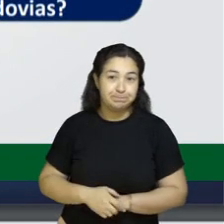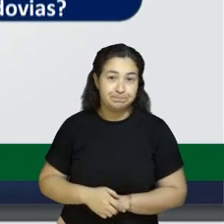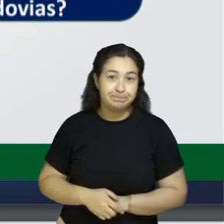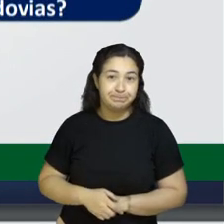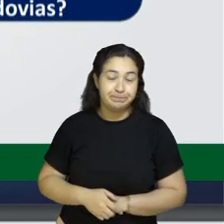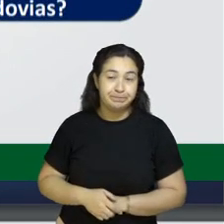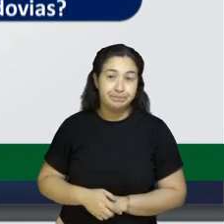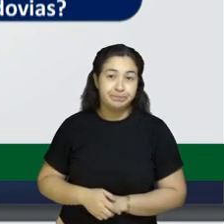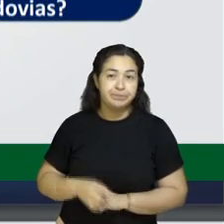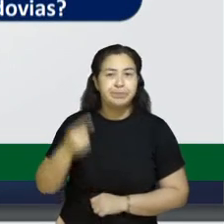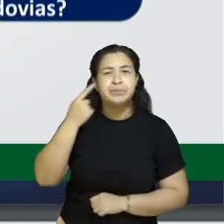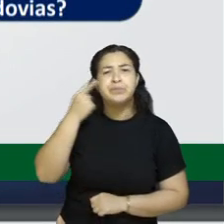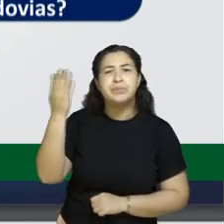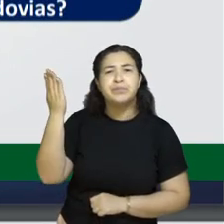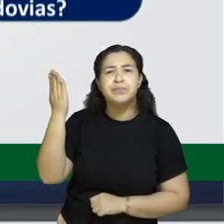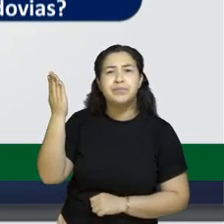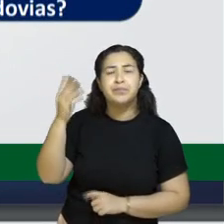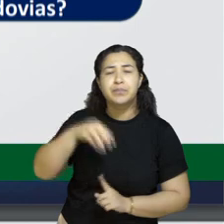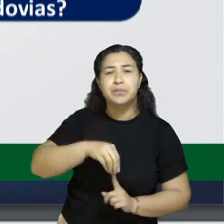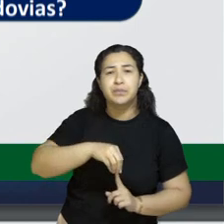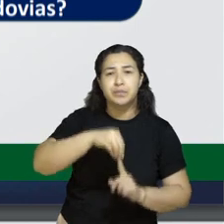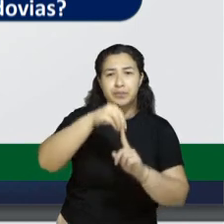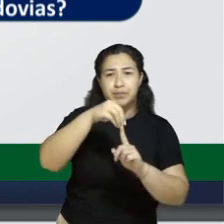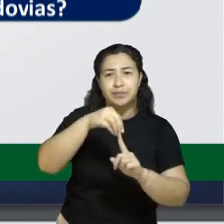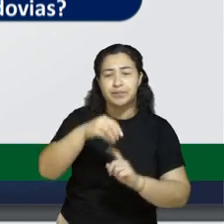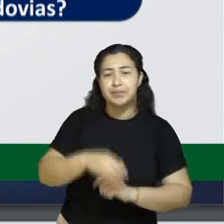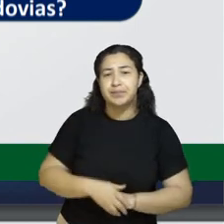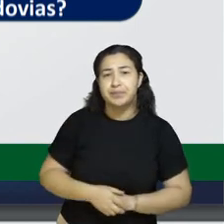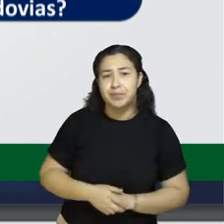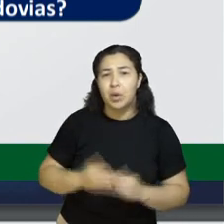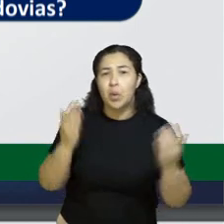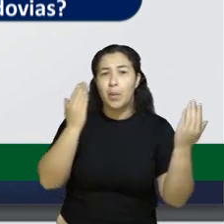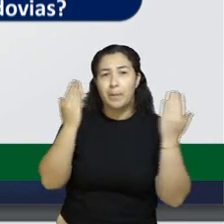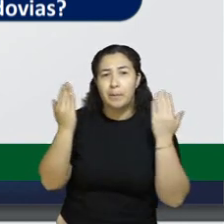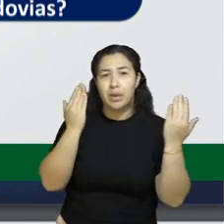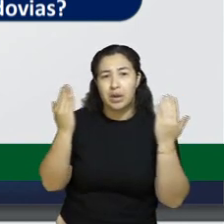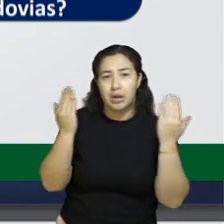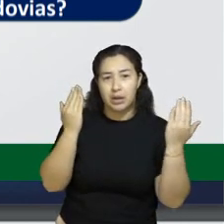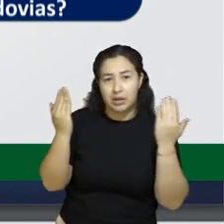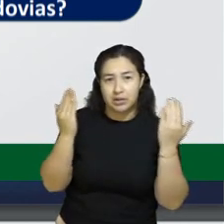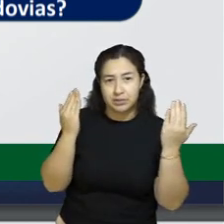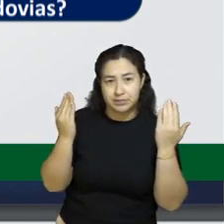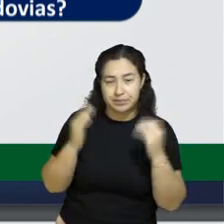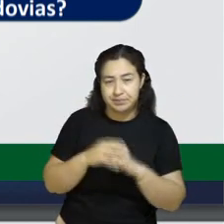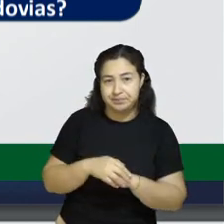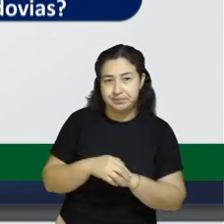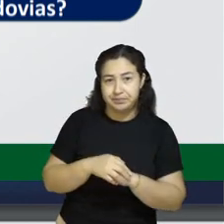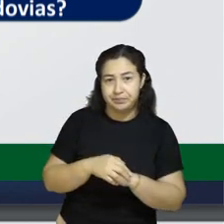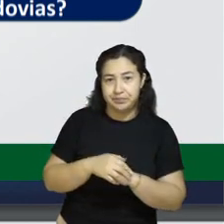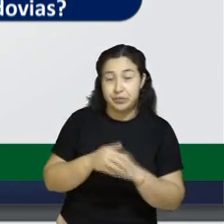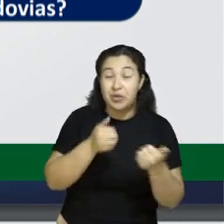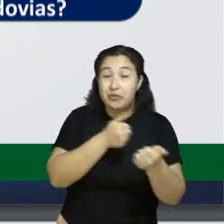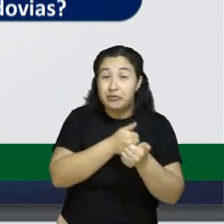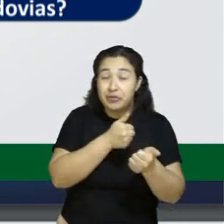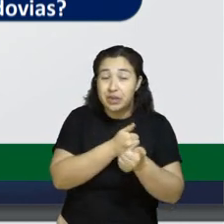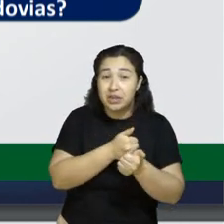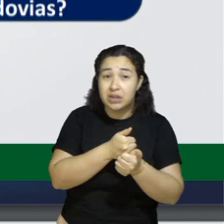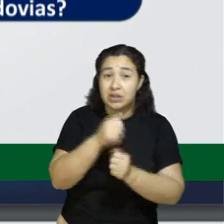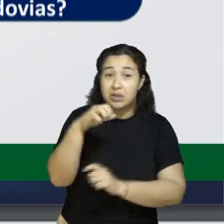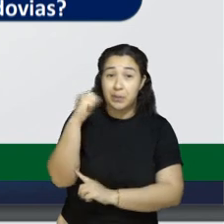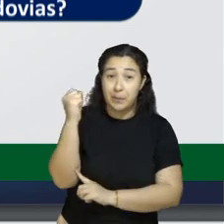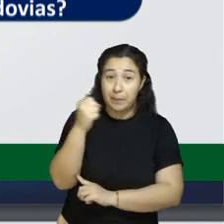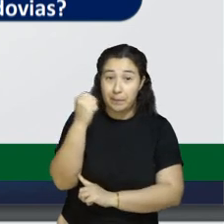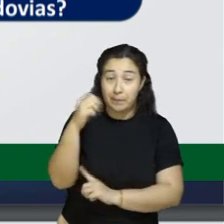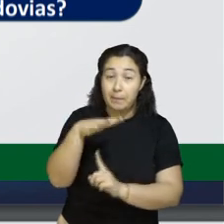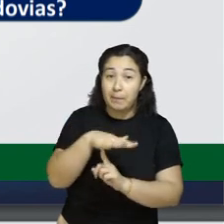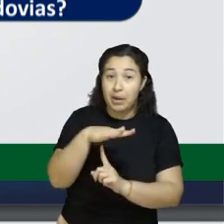Agora, aqui vale um destaque, a gente chamou para um comparativo o estado do Paraná, que é o estado vizinho, e